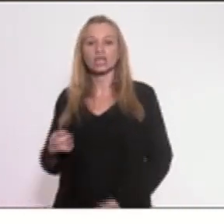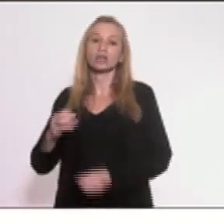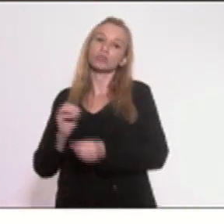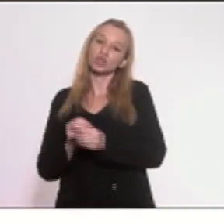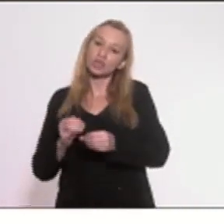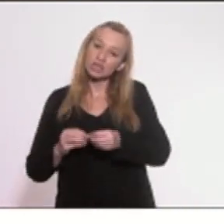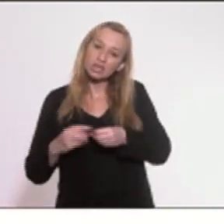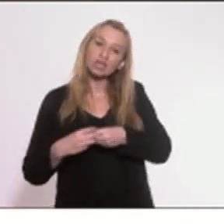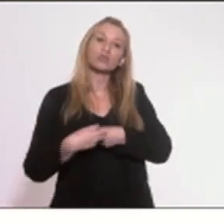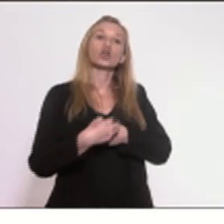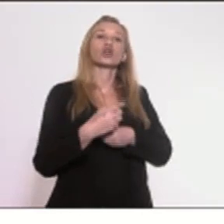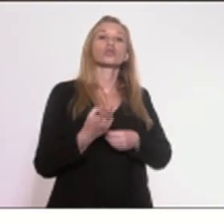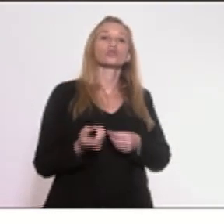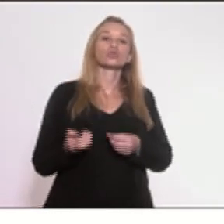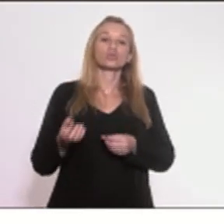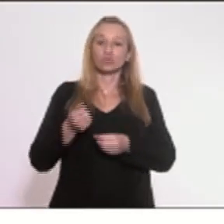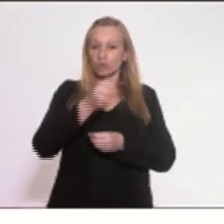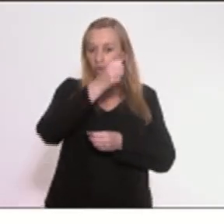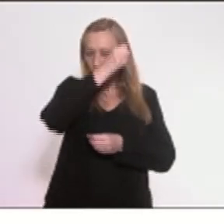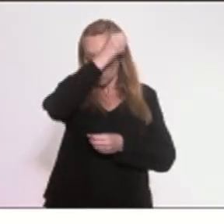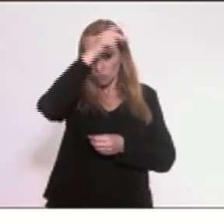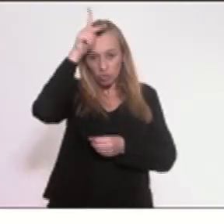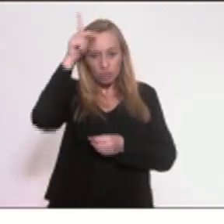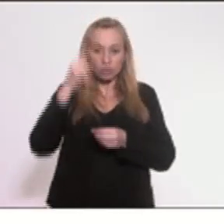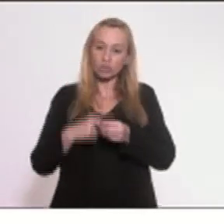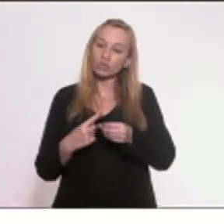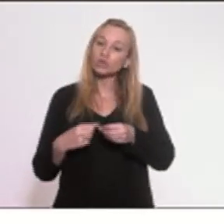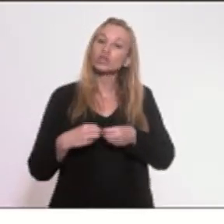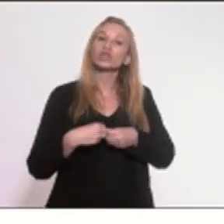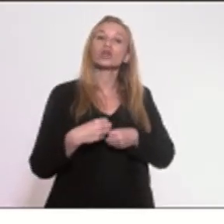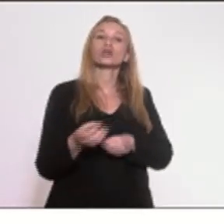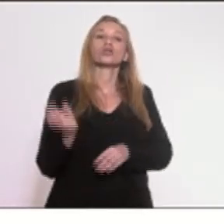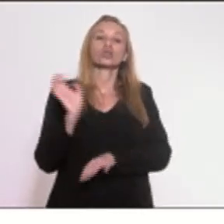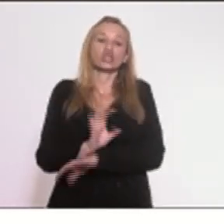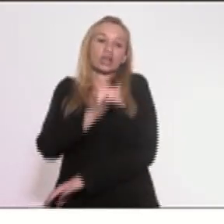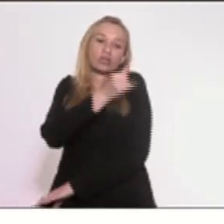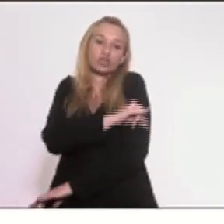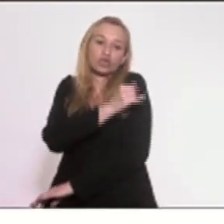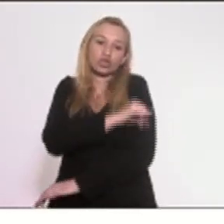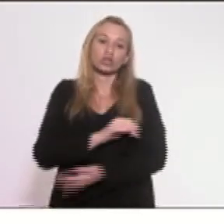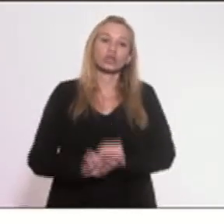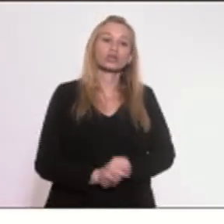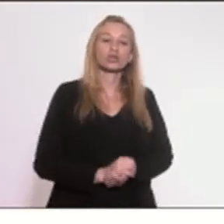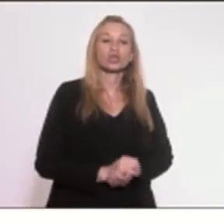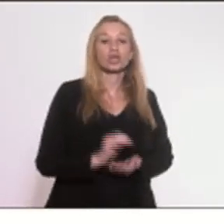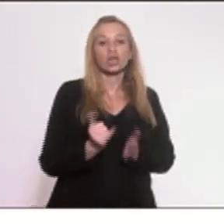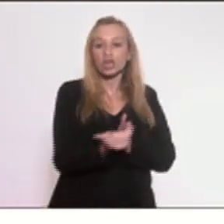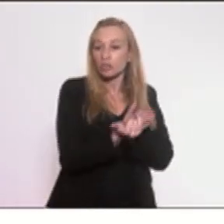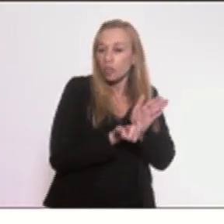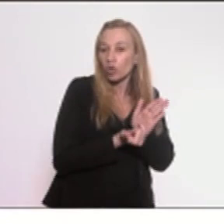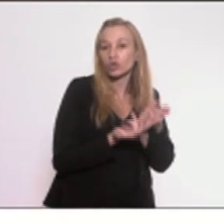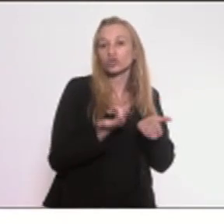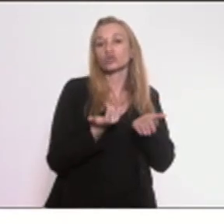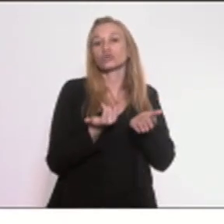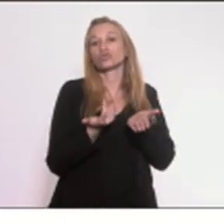estado do Rio de Janeiro com alíquotas do ICMS, do imposto sobre